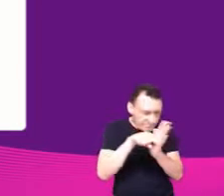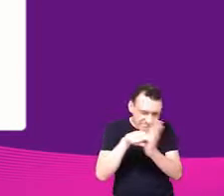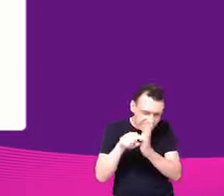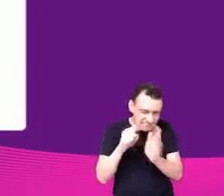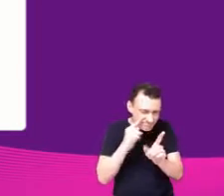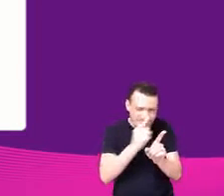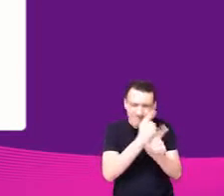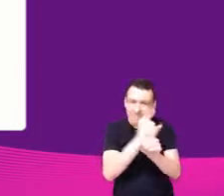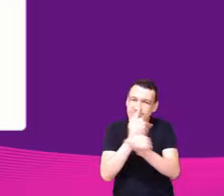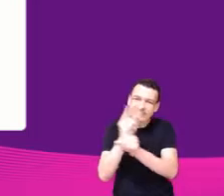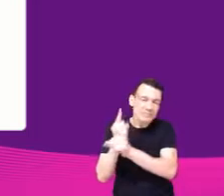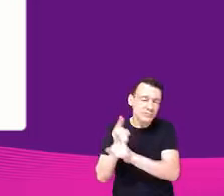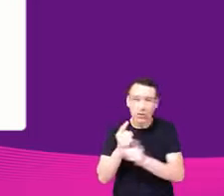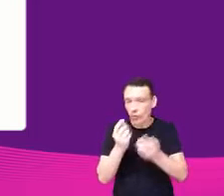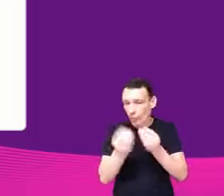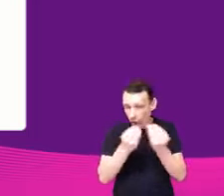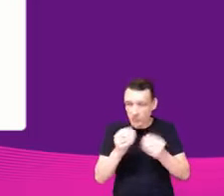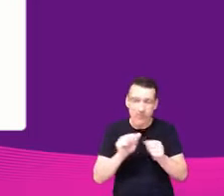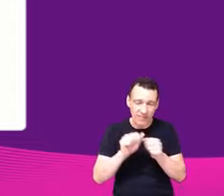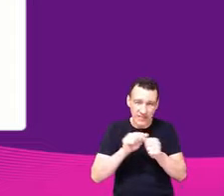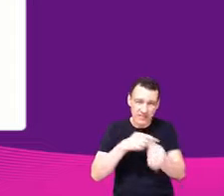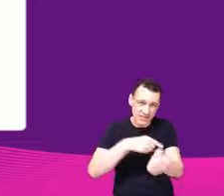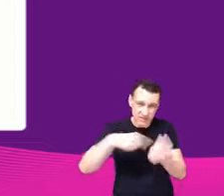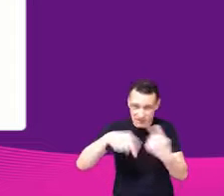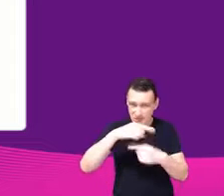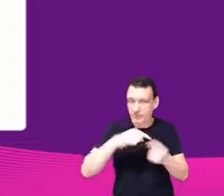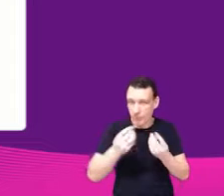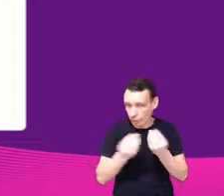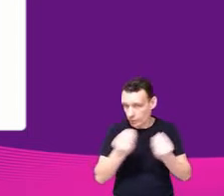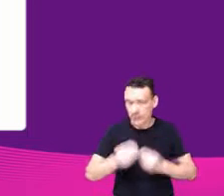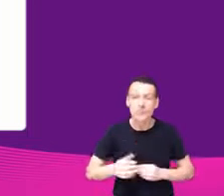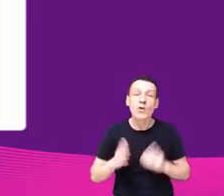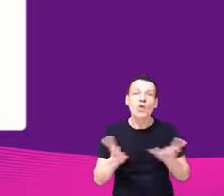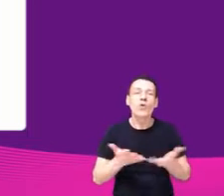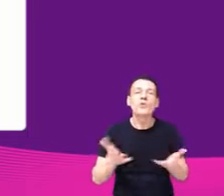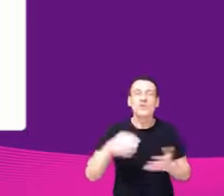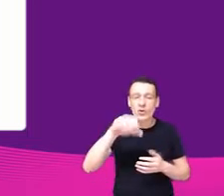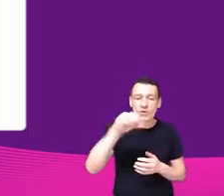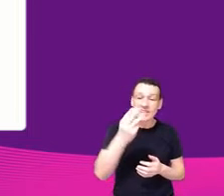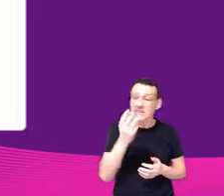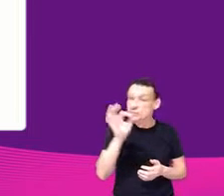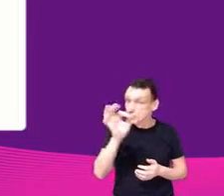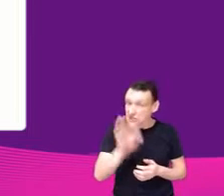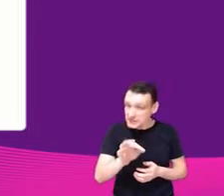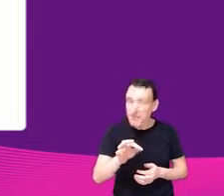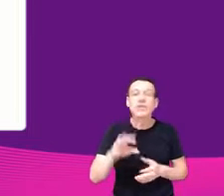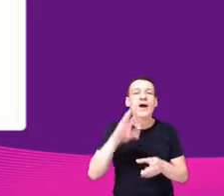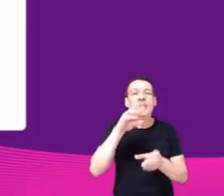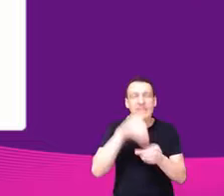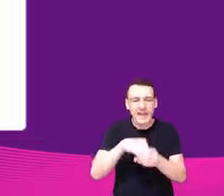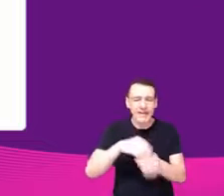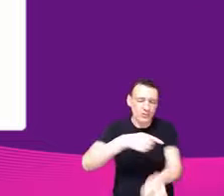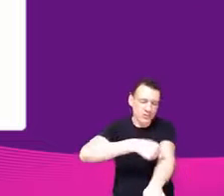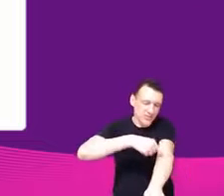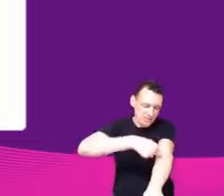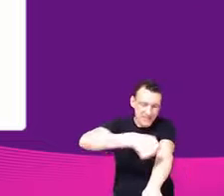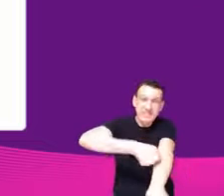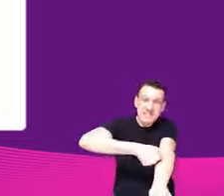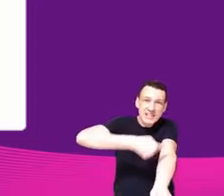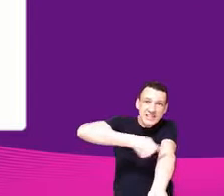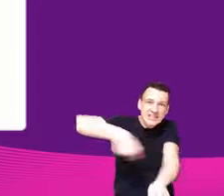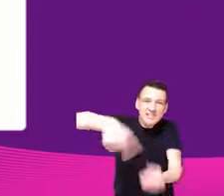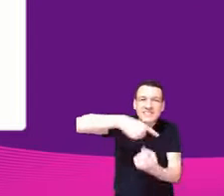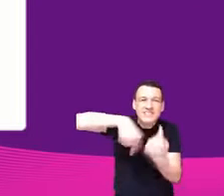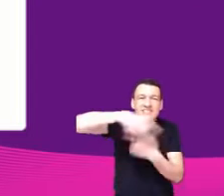por exemplo, a gente tem 93% dos pacientes fazendo hemodiálise dentro de um centro de diálise, né.